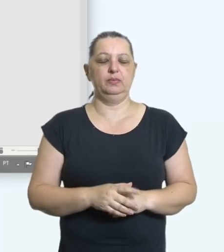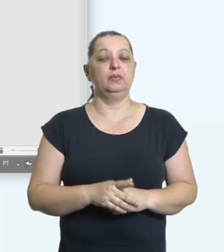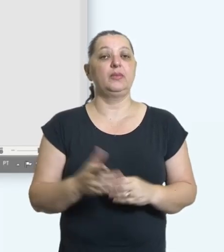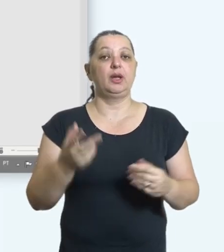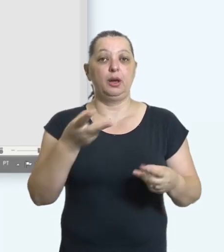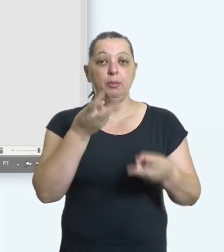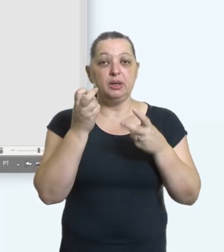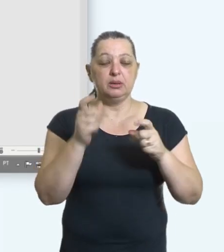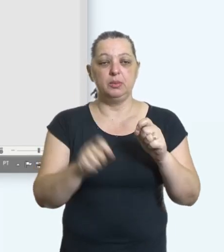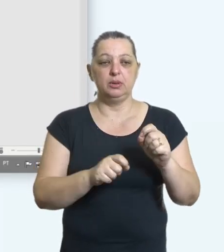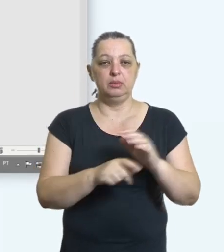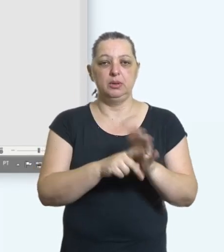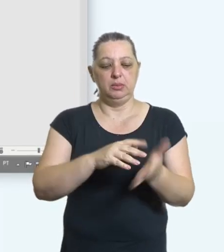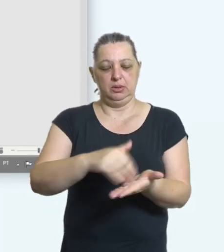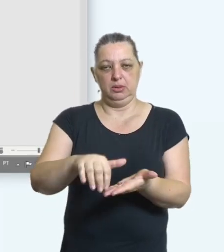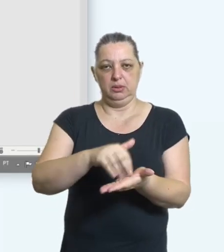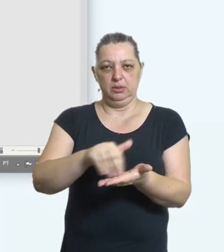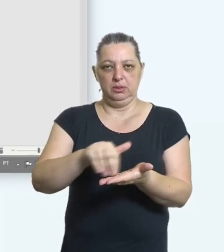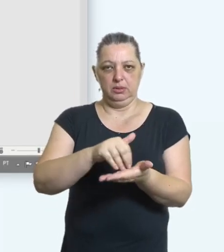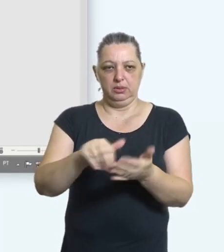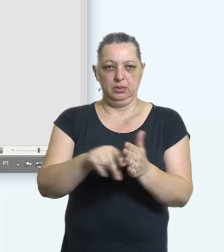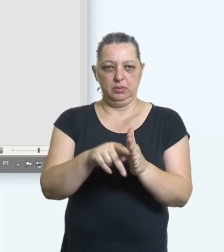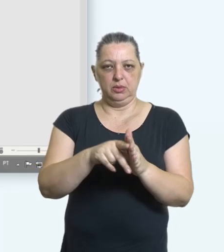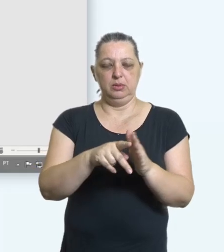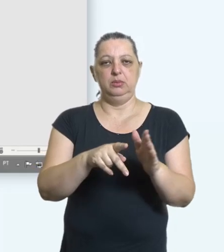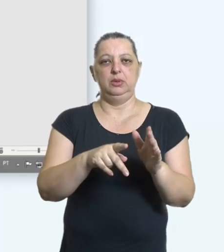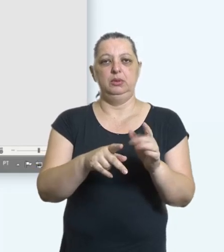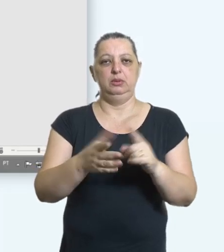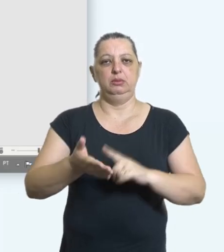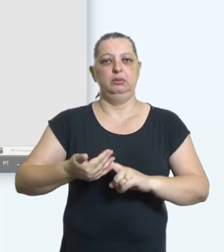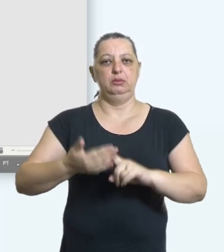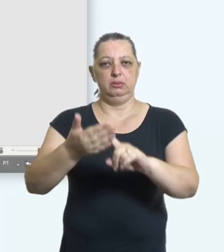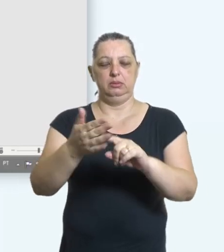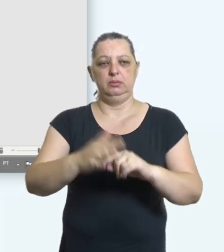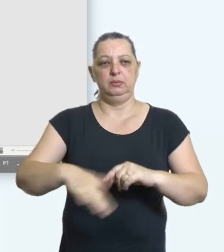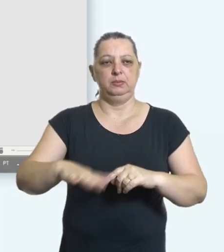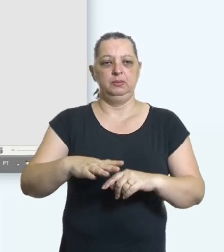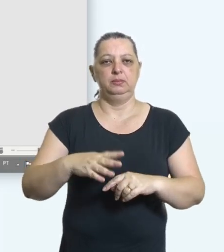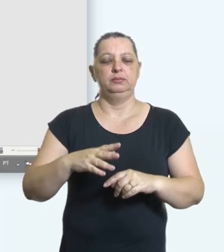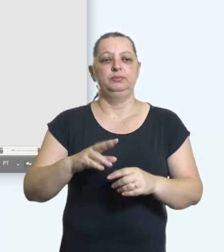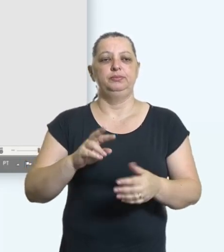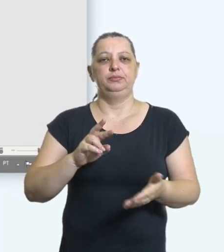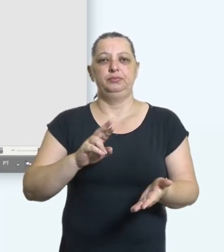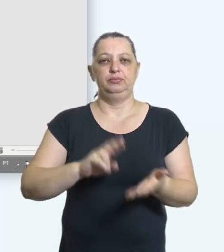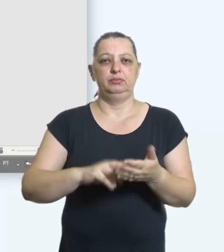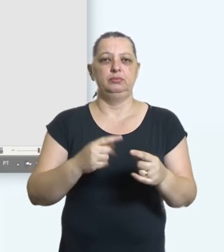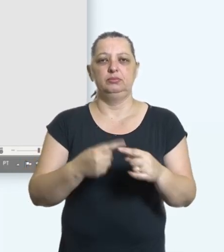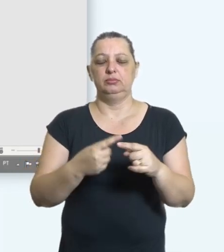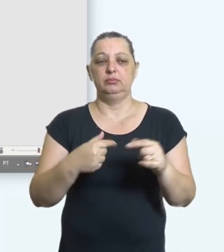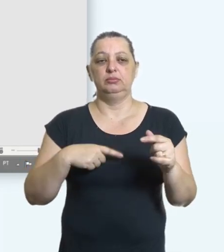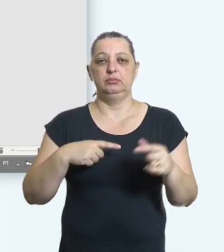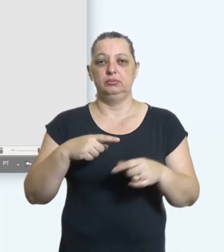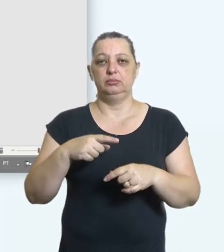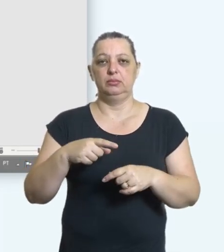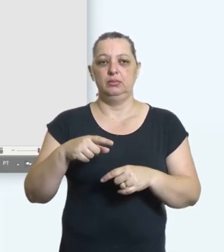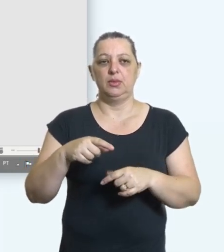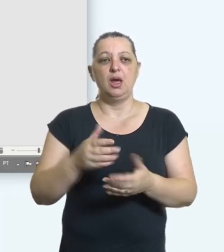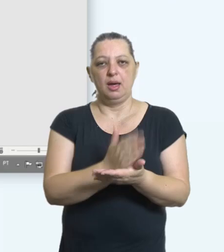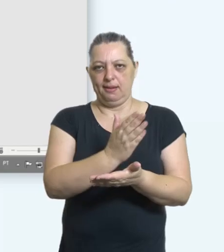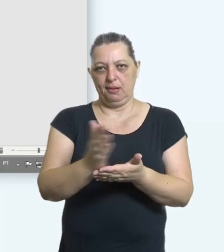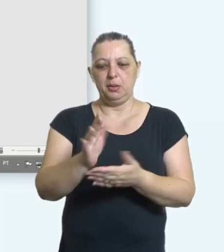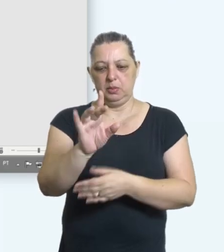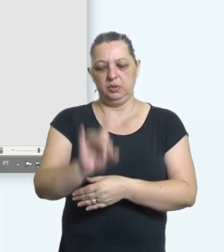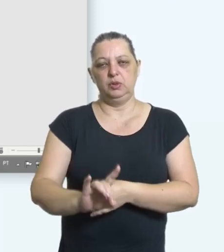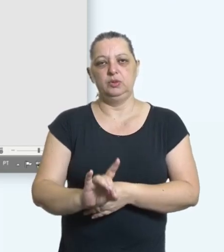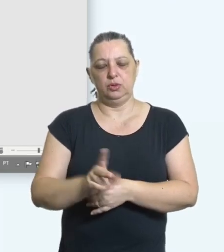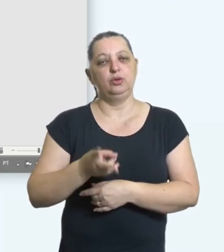momento que a secretaria está apostando em recursos mais tecnológicos para o aluno com baixa visão, existem algumas diretorias que continuam a pedir o